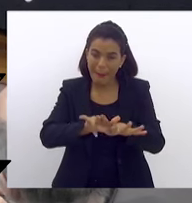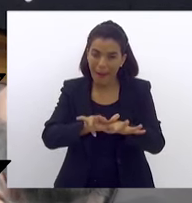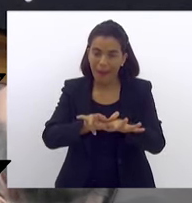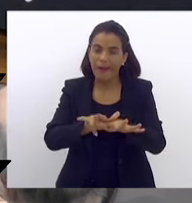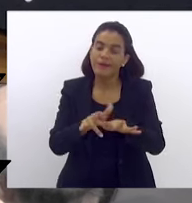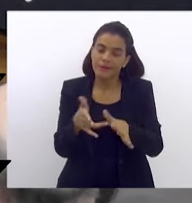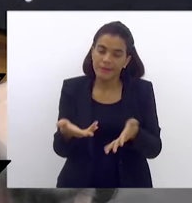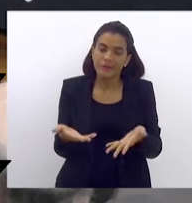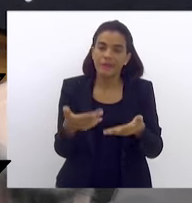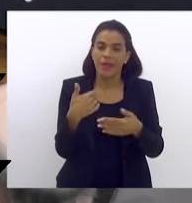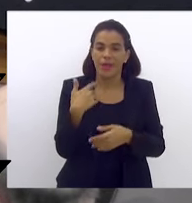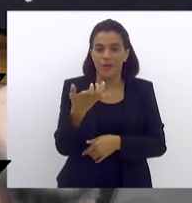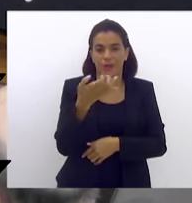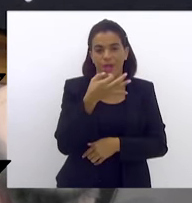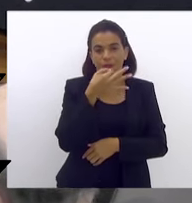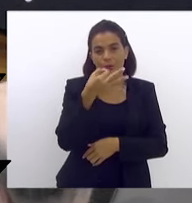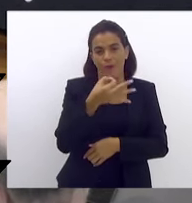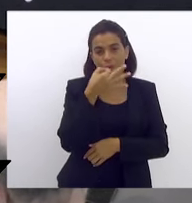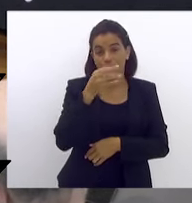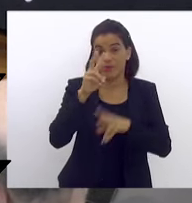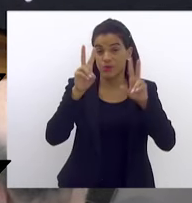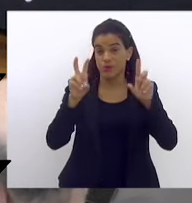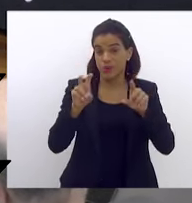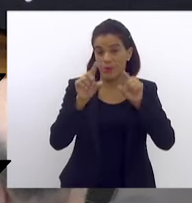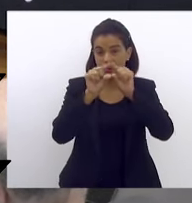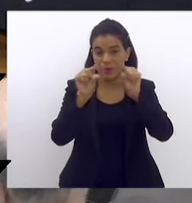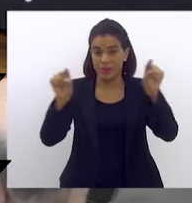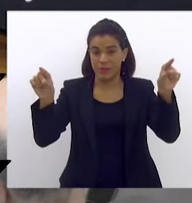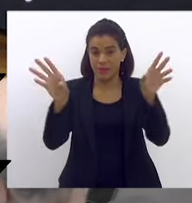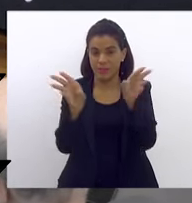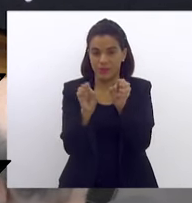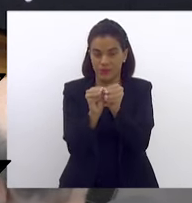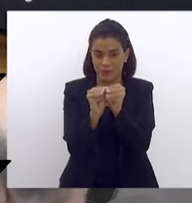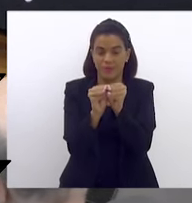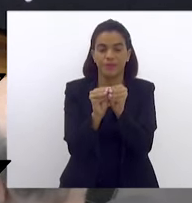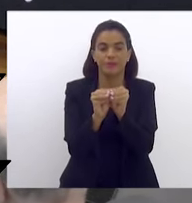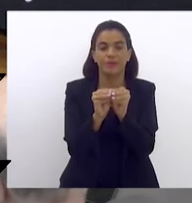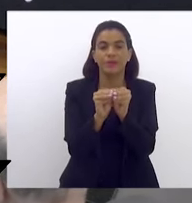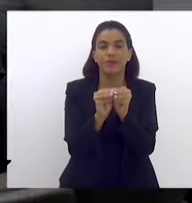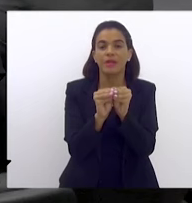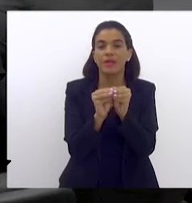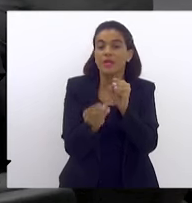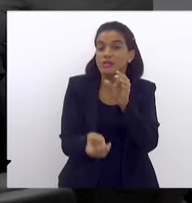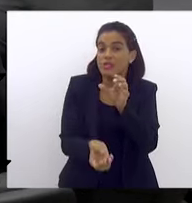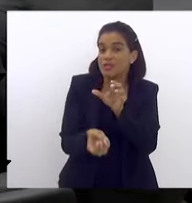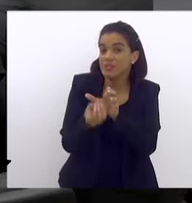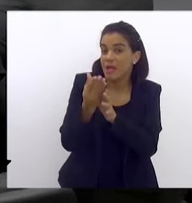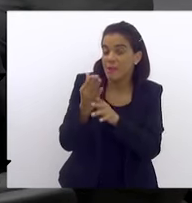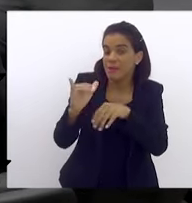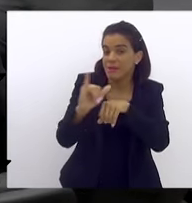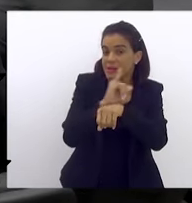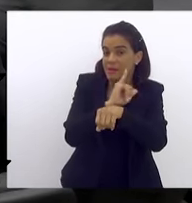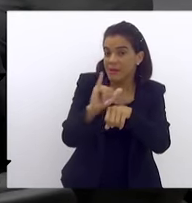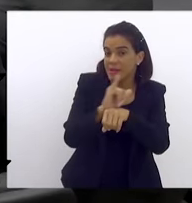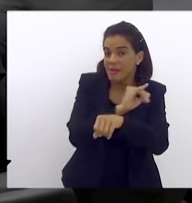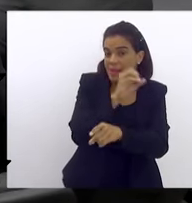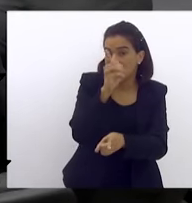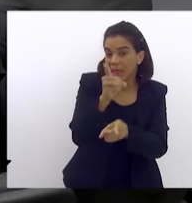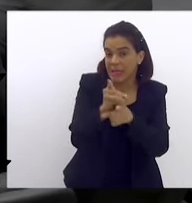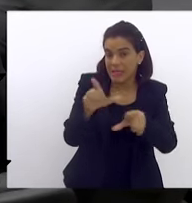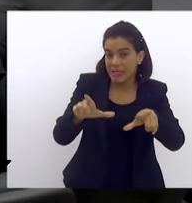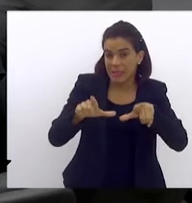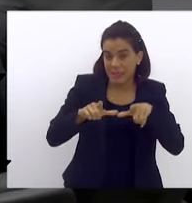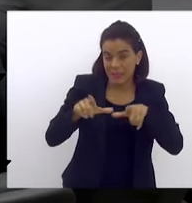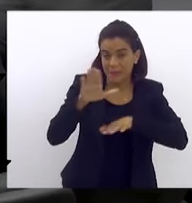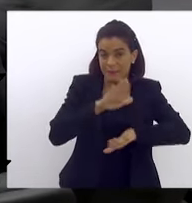eu gostaria de fazer um comentário sobre a ementa que diz o seguinte estabelece mecanismos de Diagnóstico prevenção